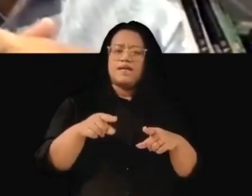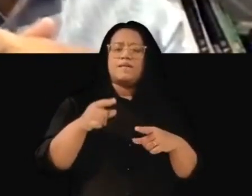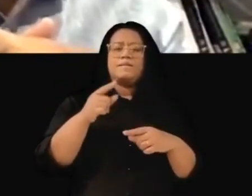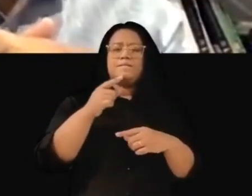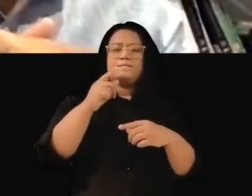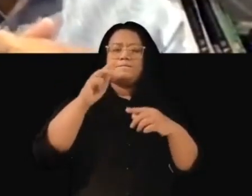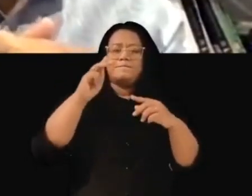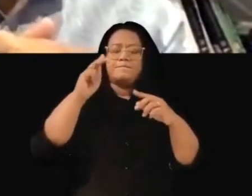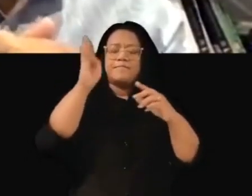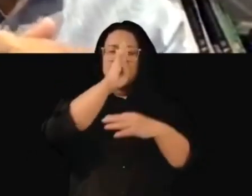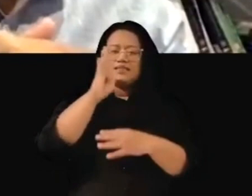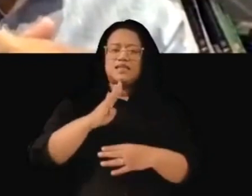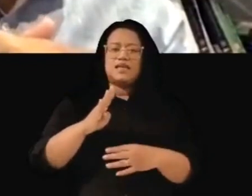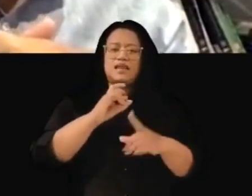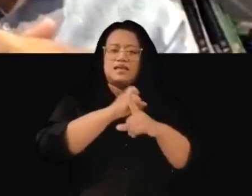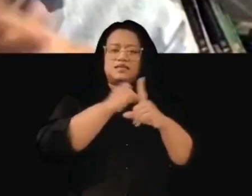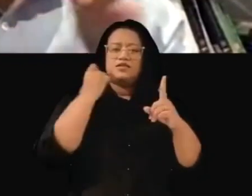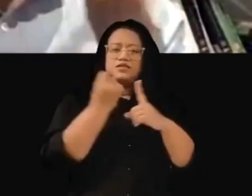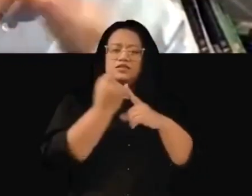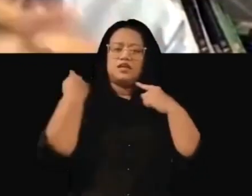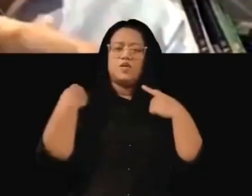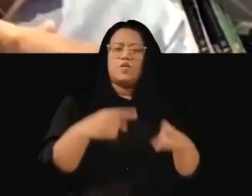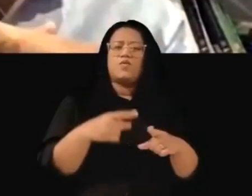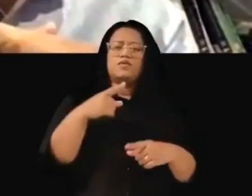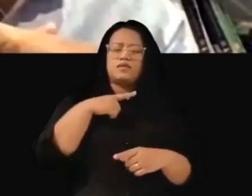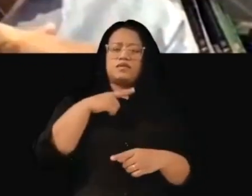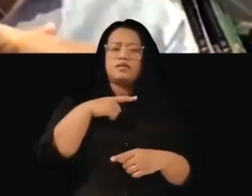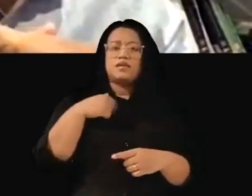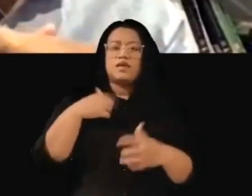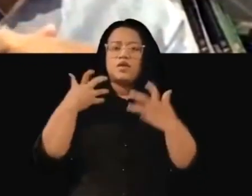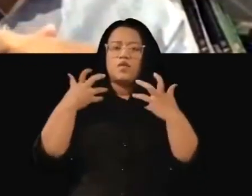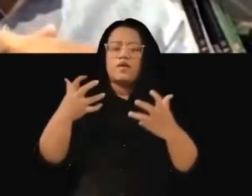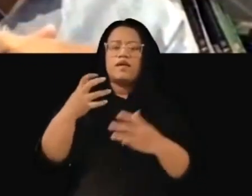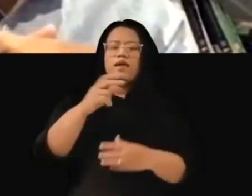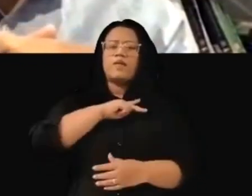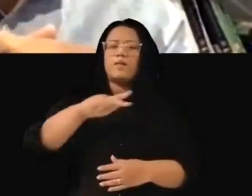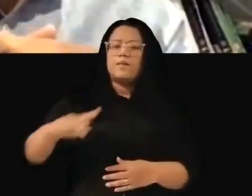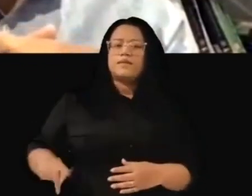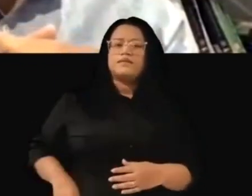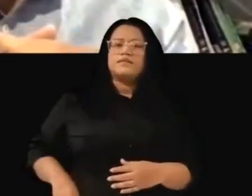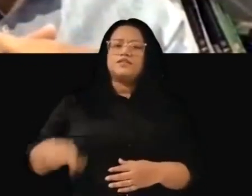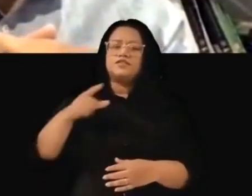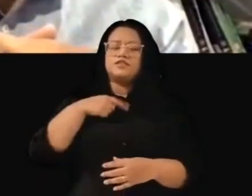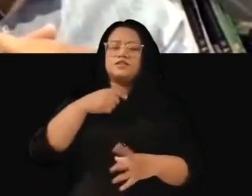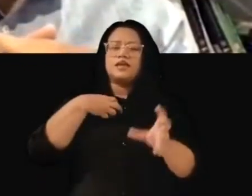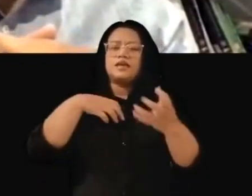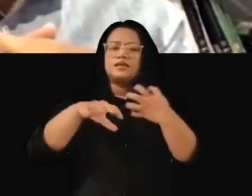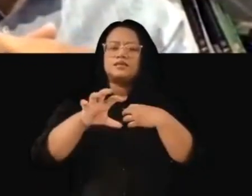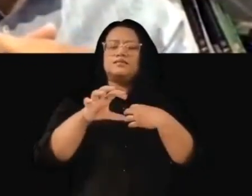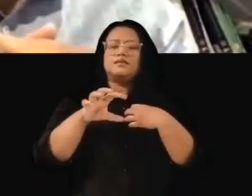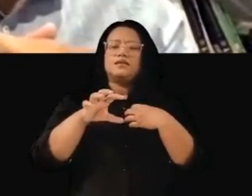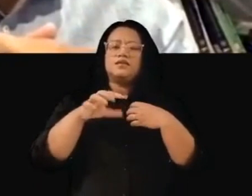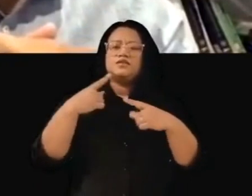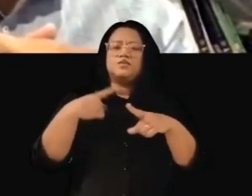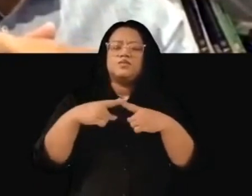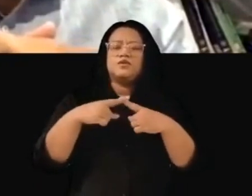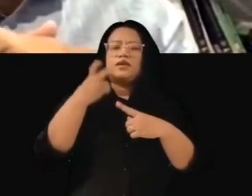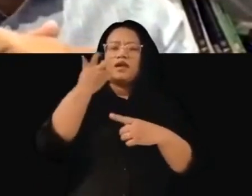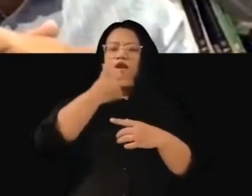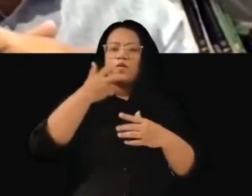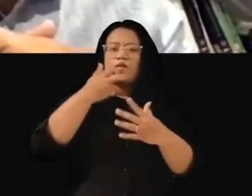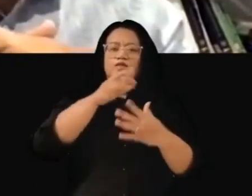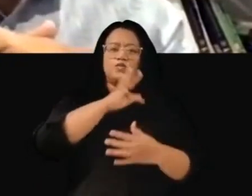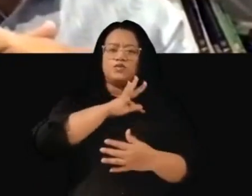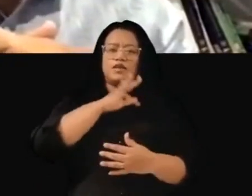brasileira. E eu espero, né, que o presidente tenha sensibilidade, porque argumentos técnicos não faltam para vetar essa questão. Embora a